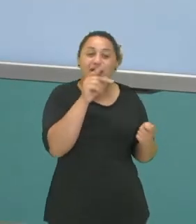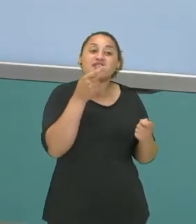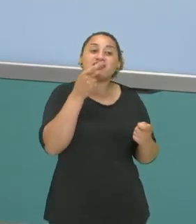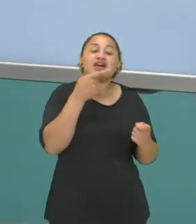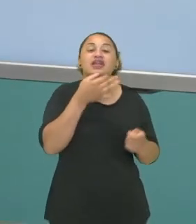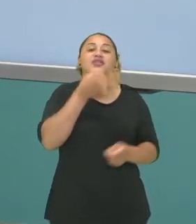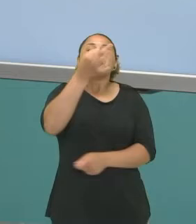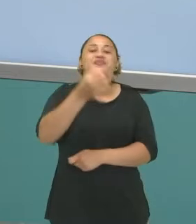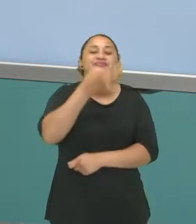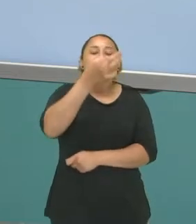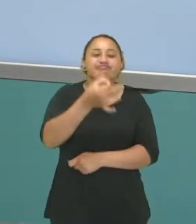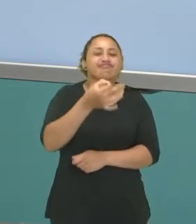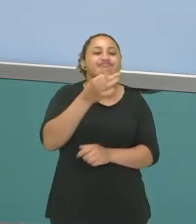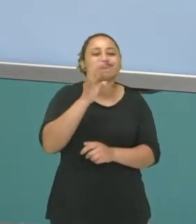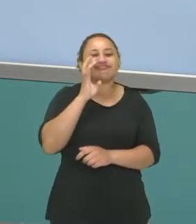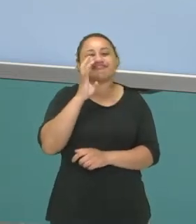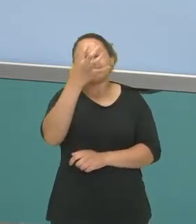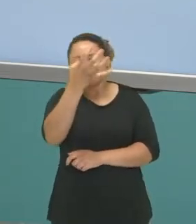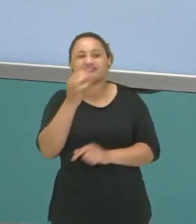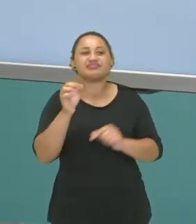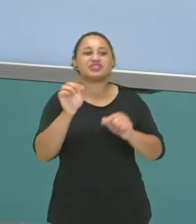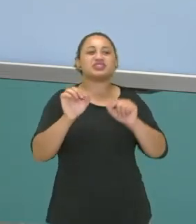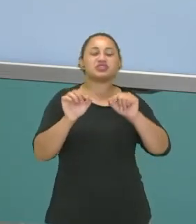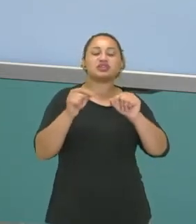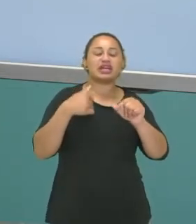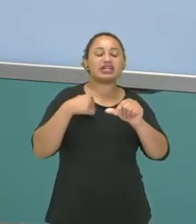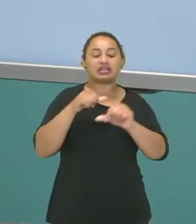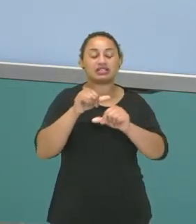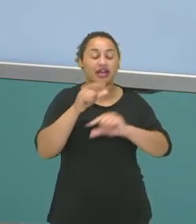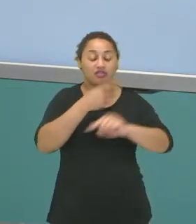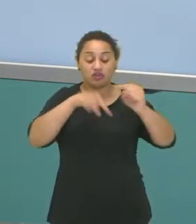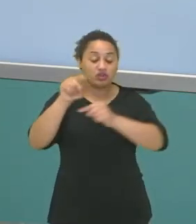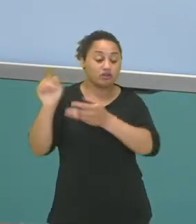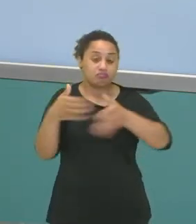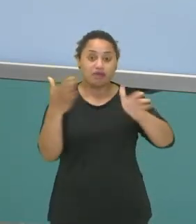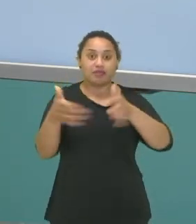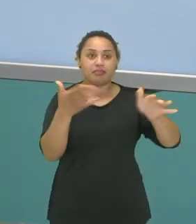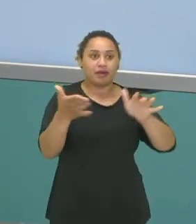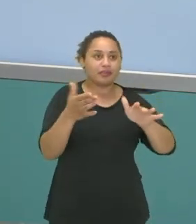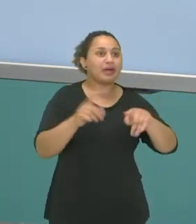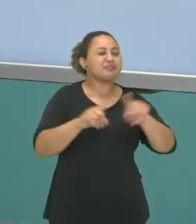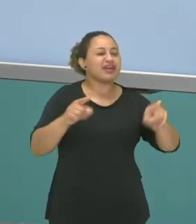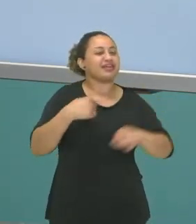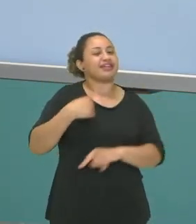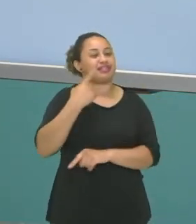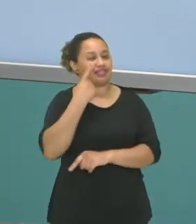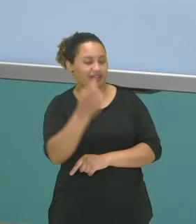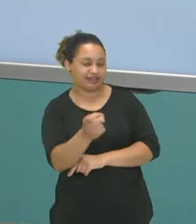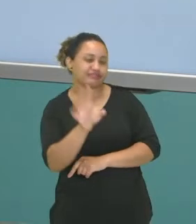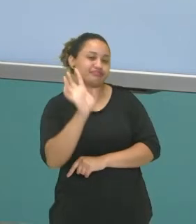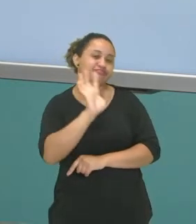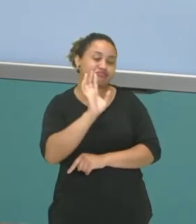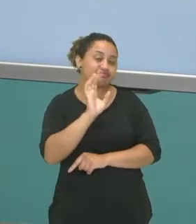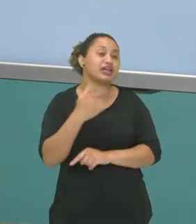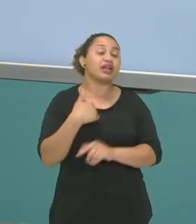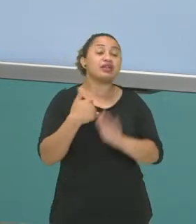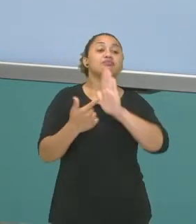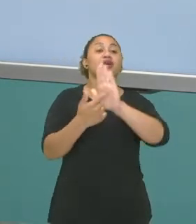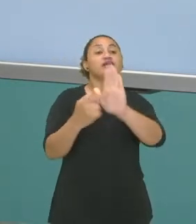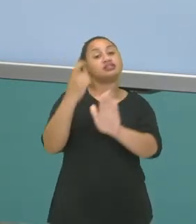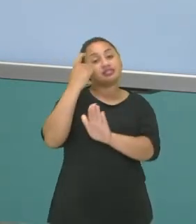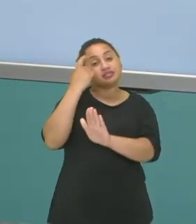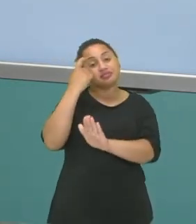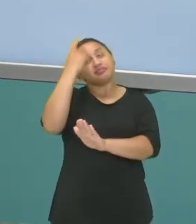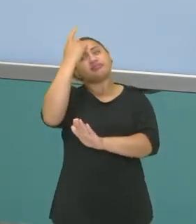consumo. Nesse filme Tempos Modernos, do Charles Chaplin. Mas ele é interessante porque ele retrata as primeiras ideias do que vem